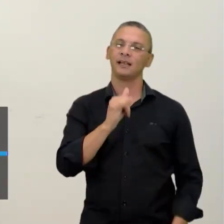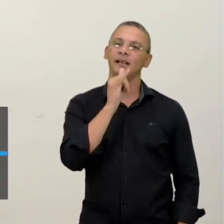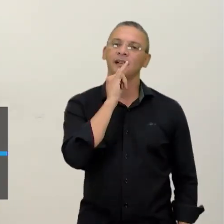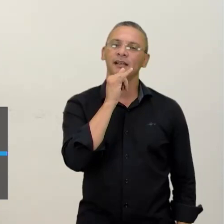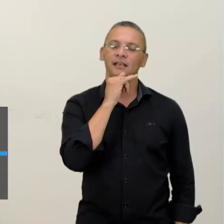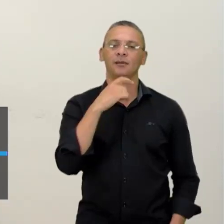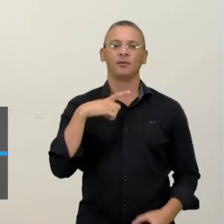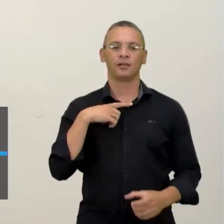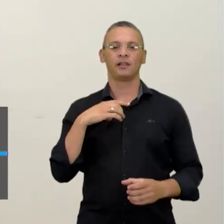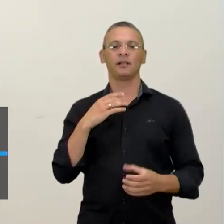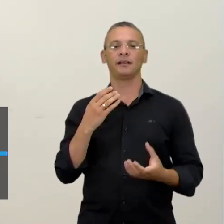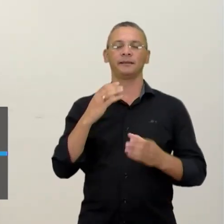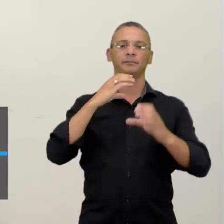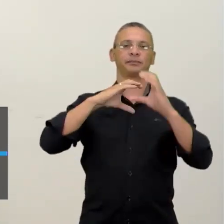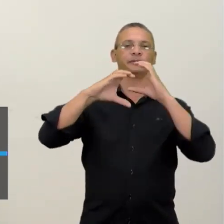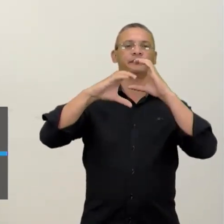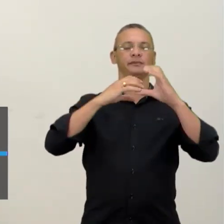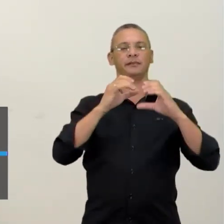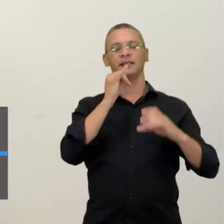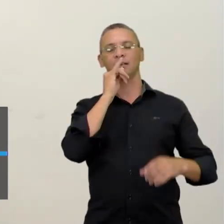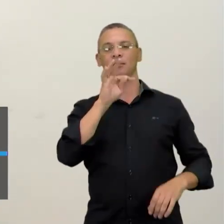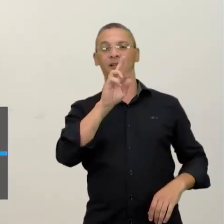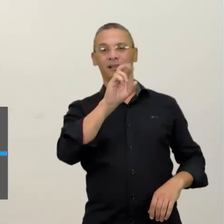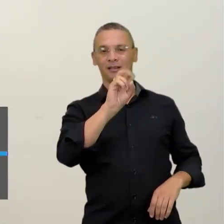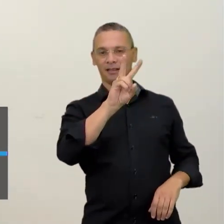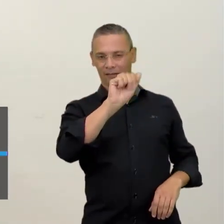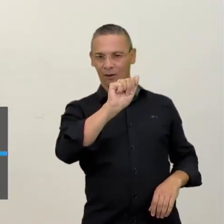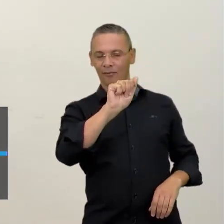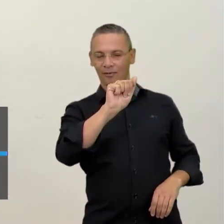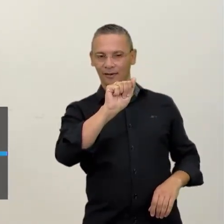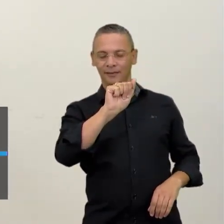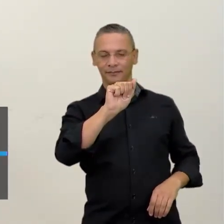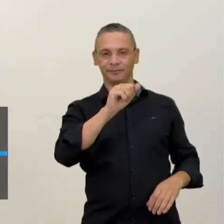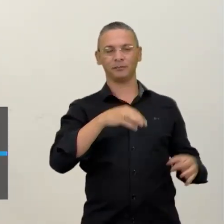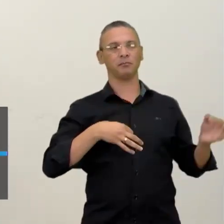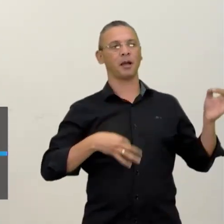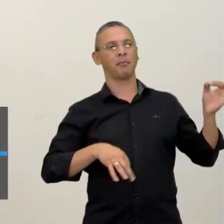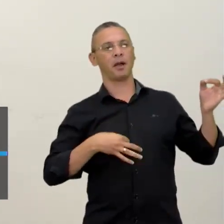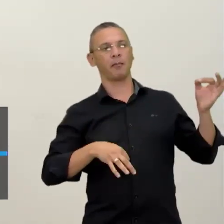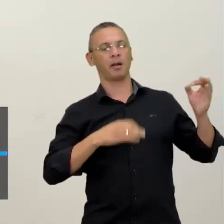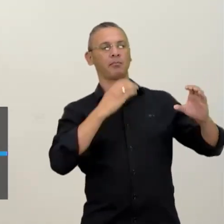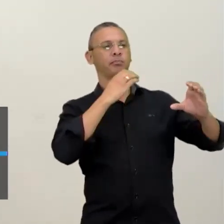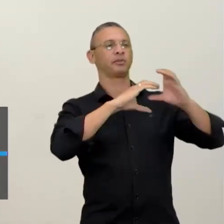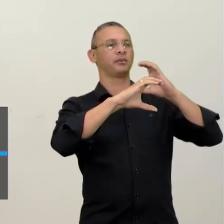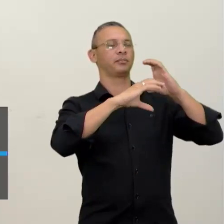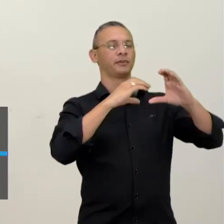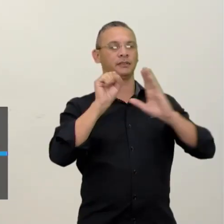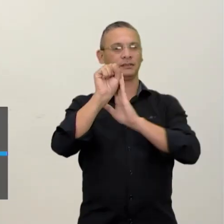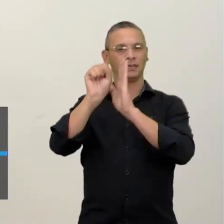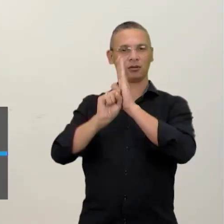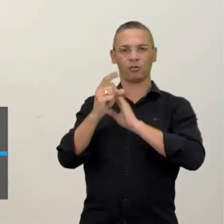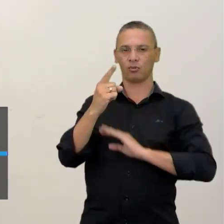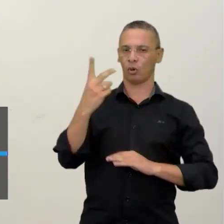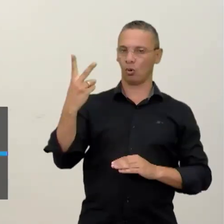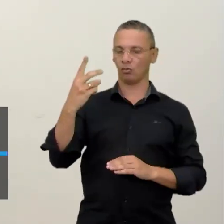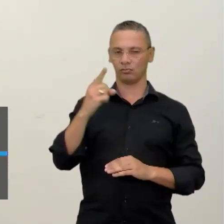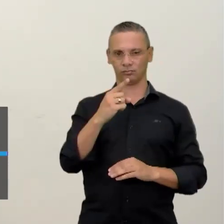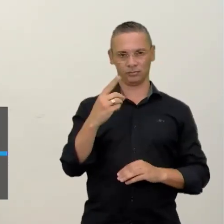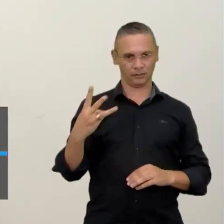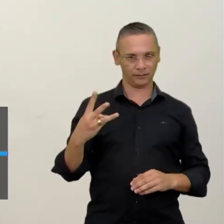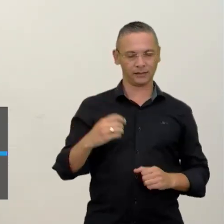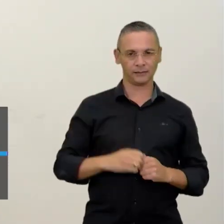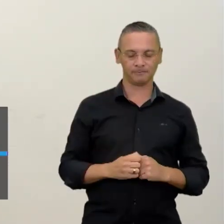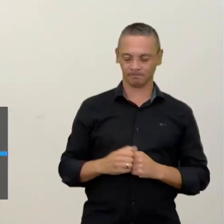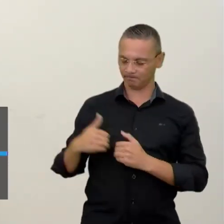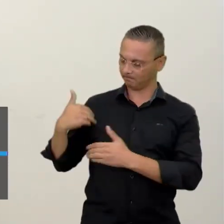uma cantiga, que é cantiga, uma trova, que era feita para ser cantada com instrumentos musicais, século XII, XIII, no